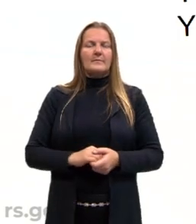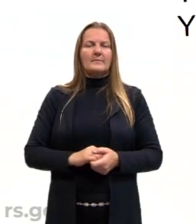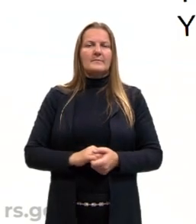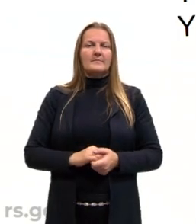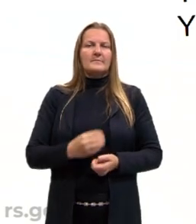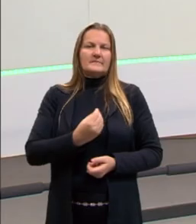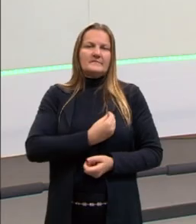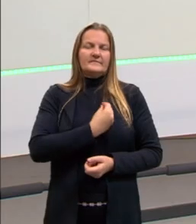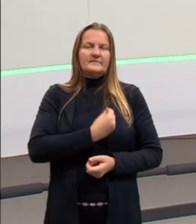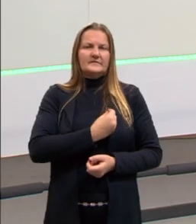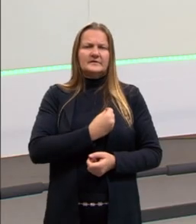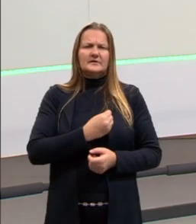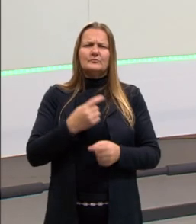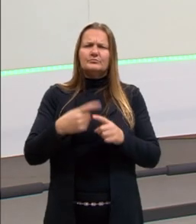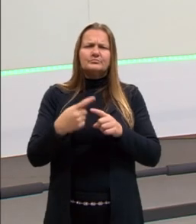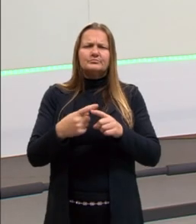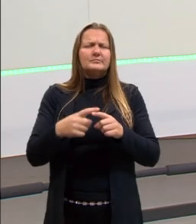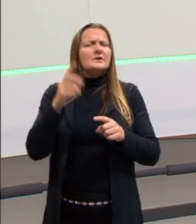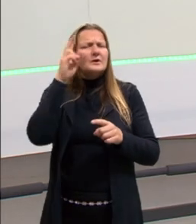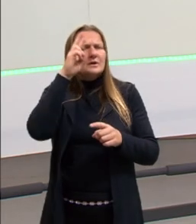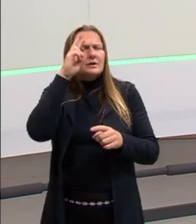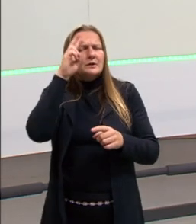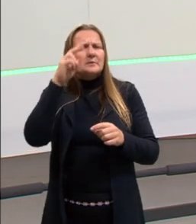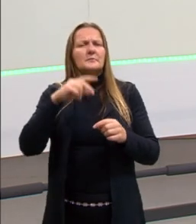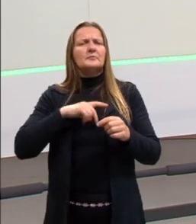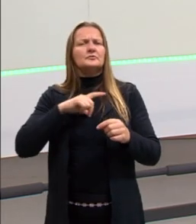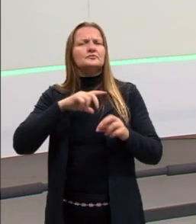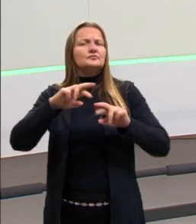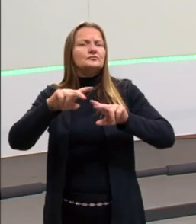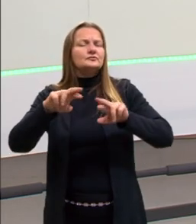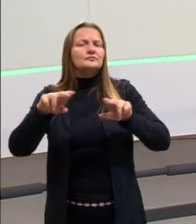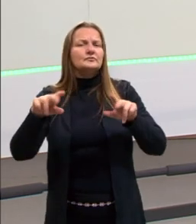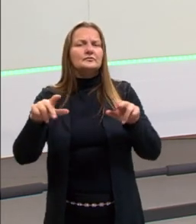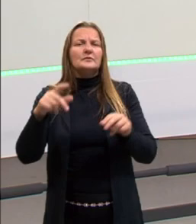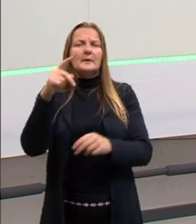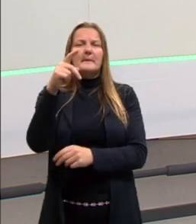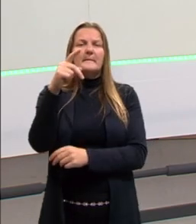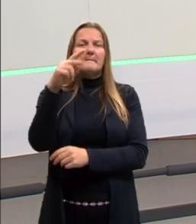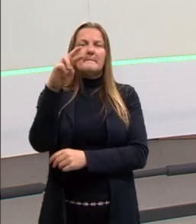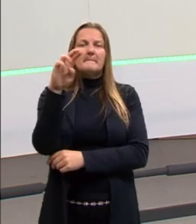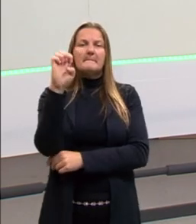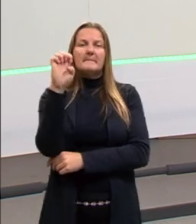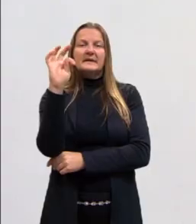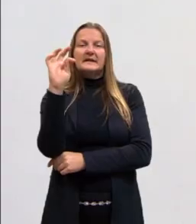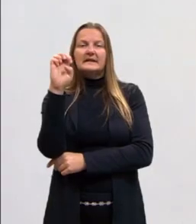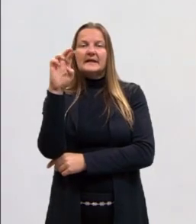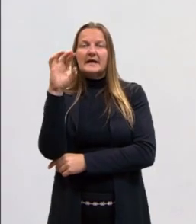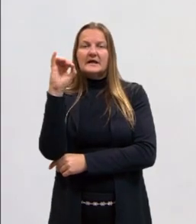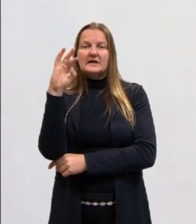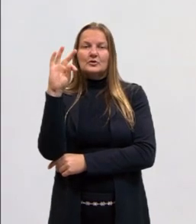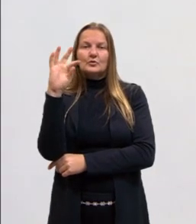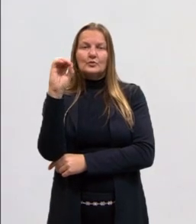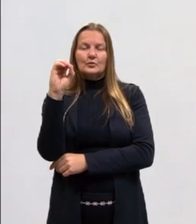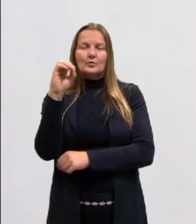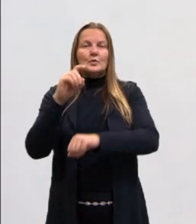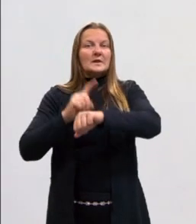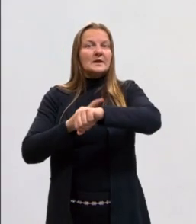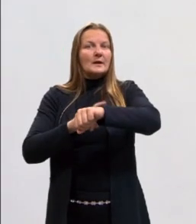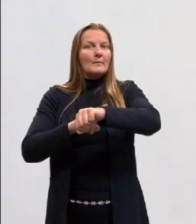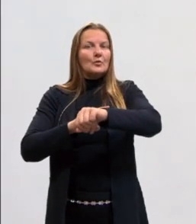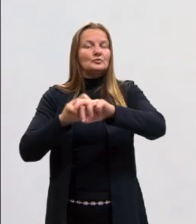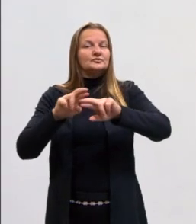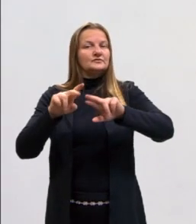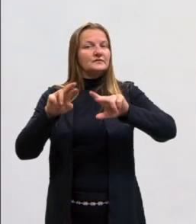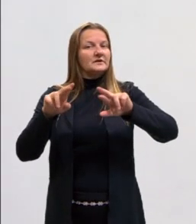lembrando gente quando nós falamos de preto do pretérito perfeito Estamos falando agora já de um tempo